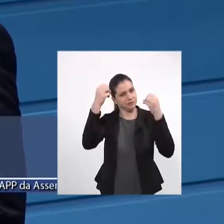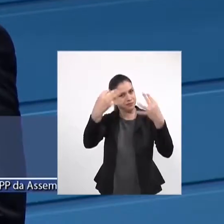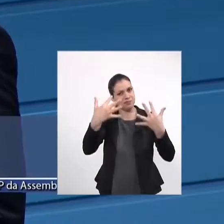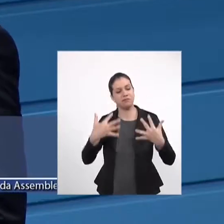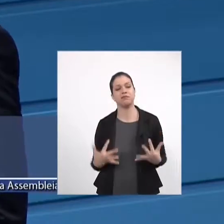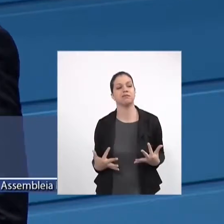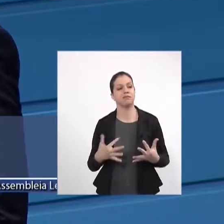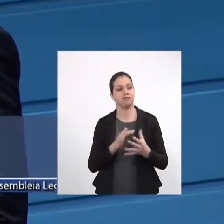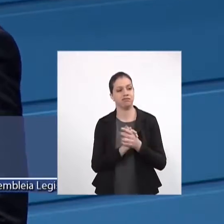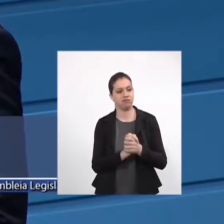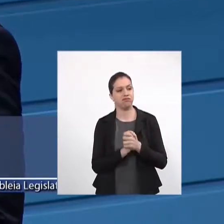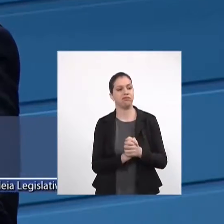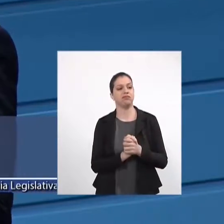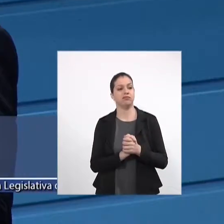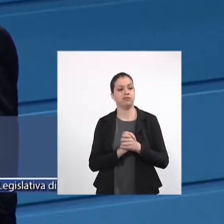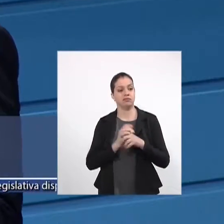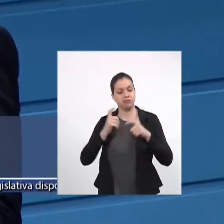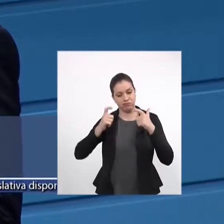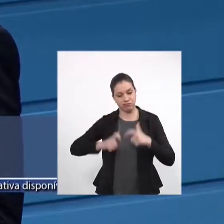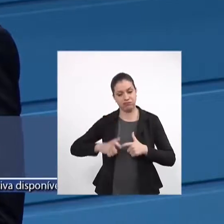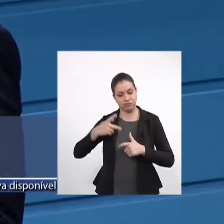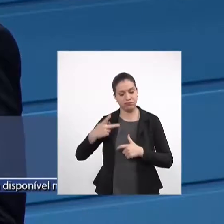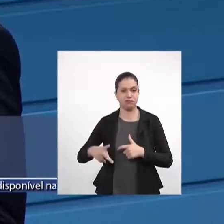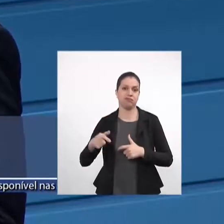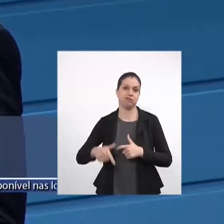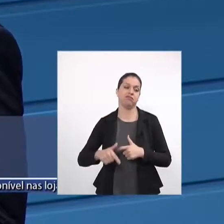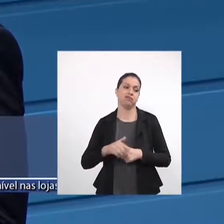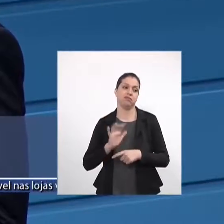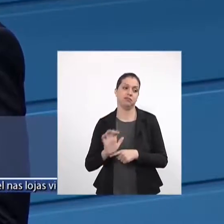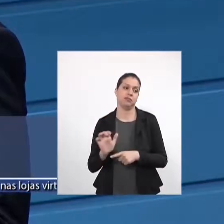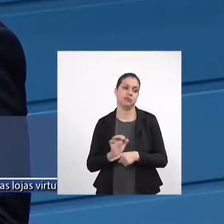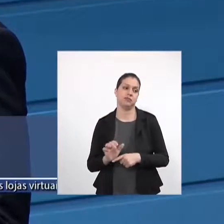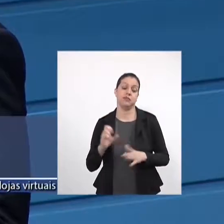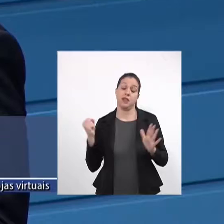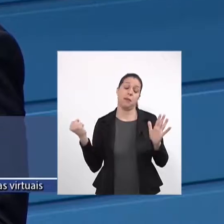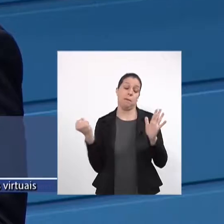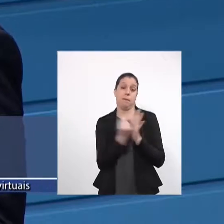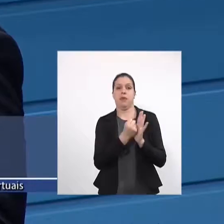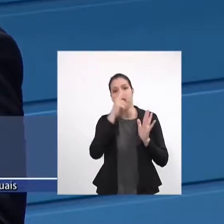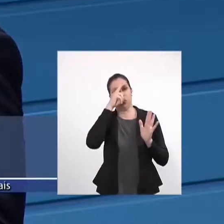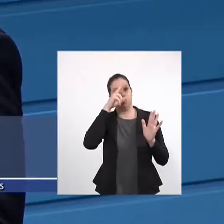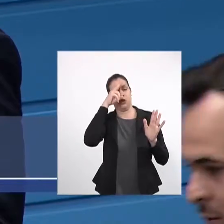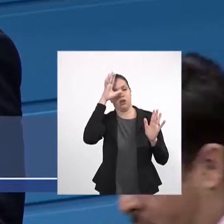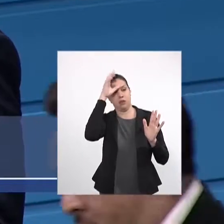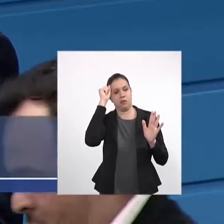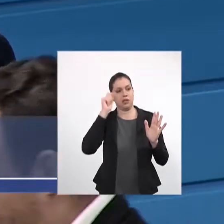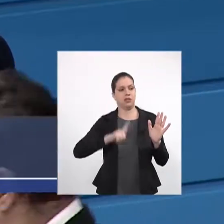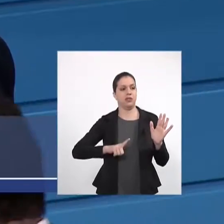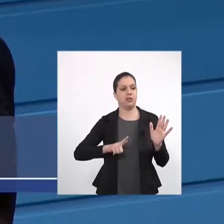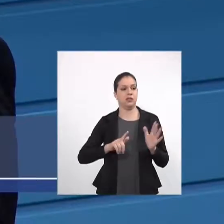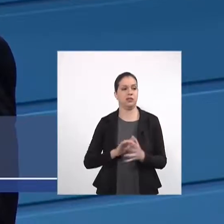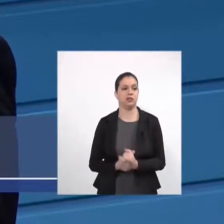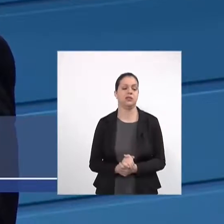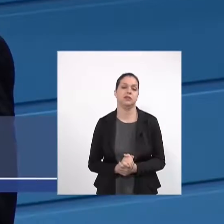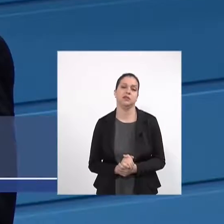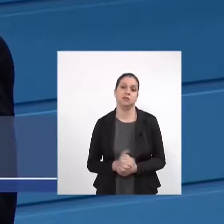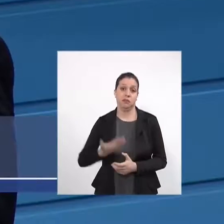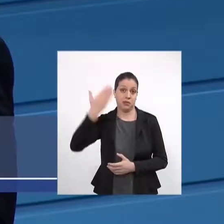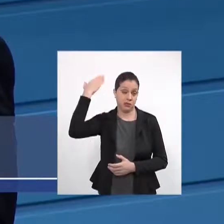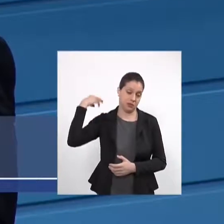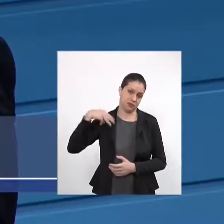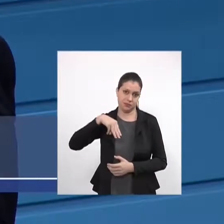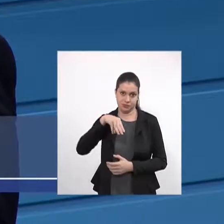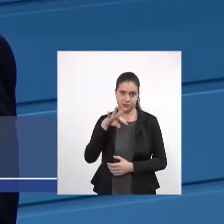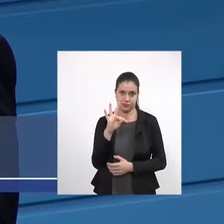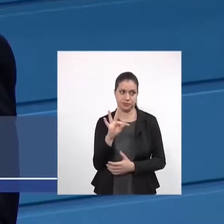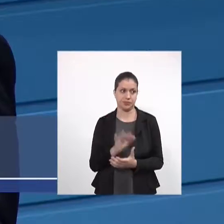Tema regional, estadual e que marcou a história do Mato Grosso do Sul e do então Mato Grosso, em toda